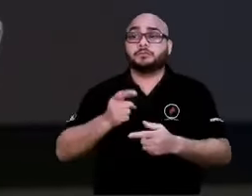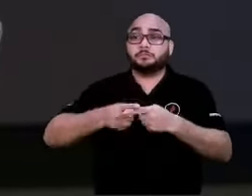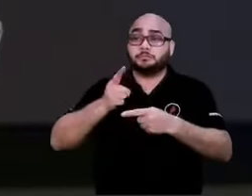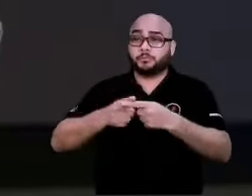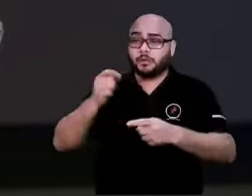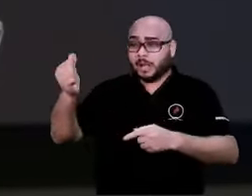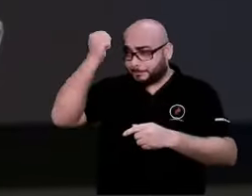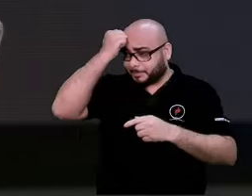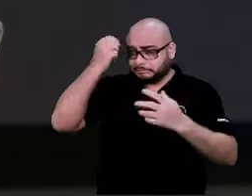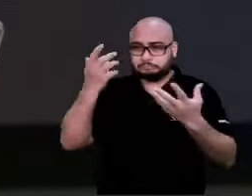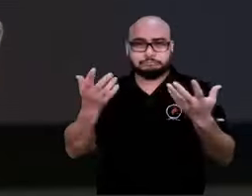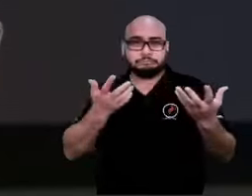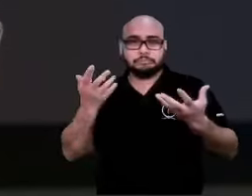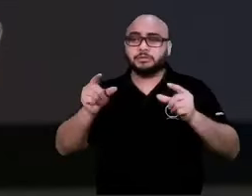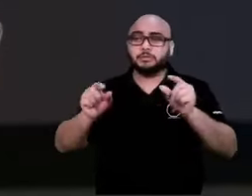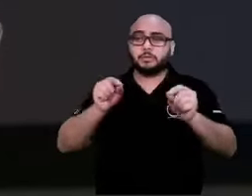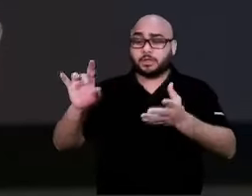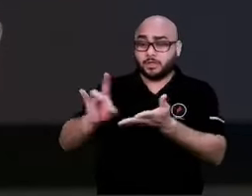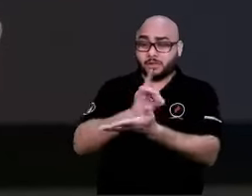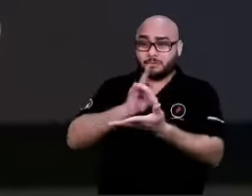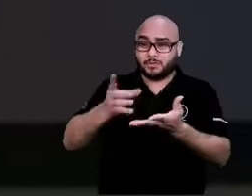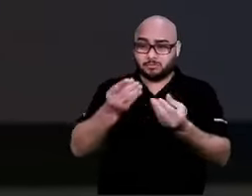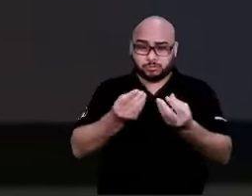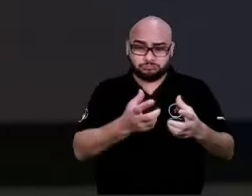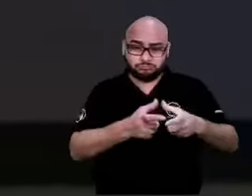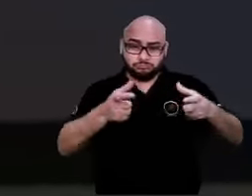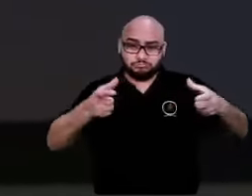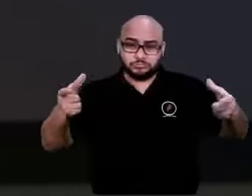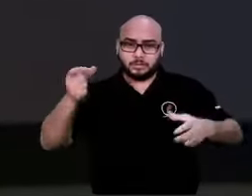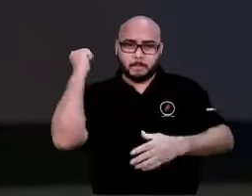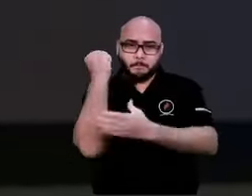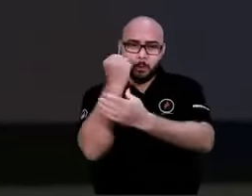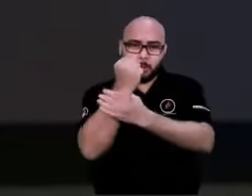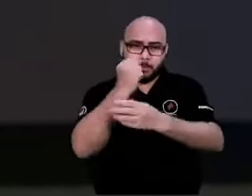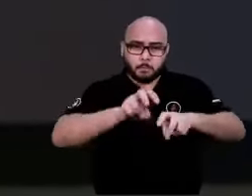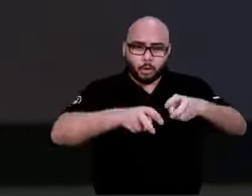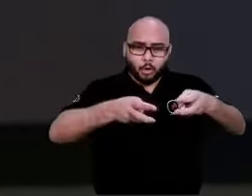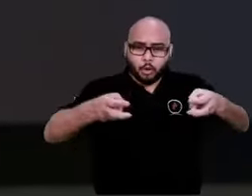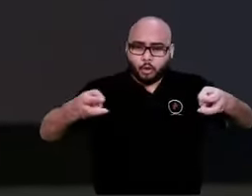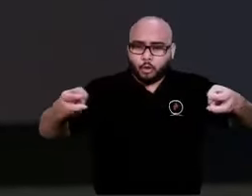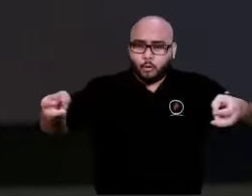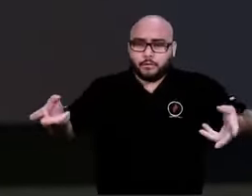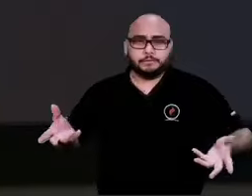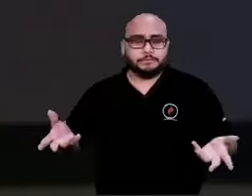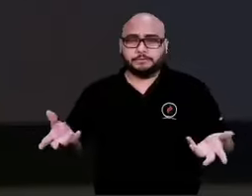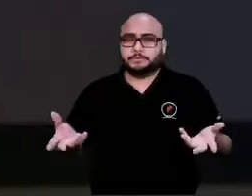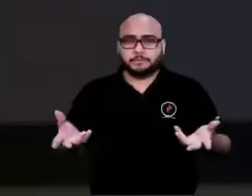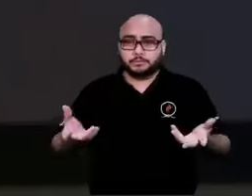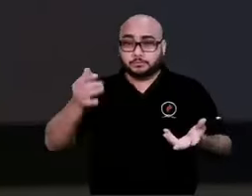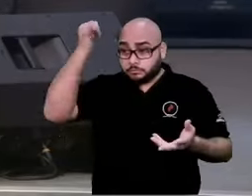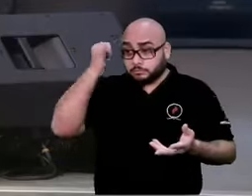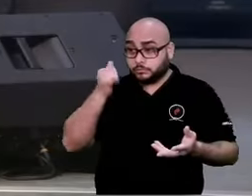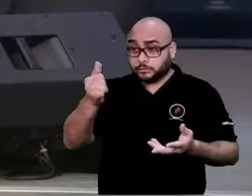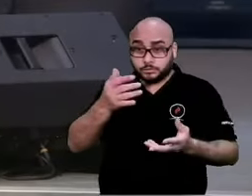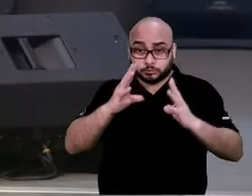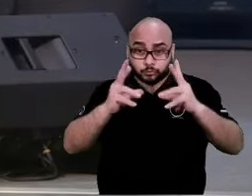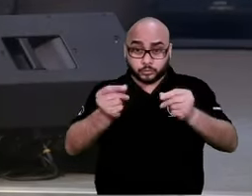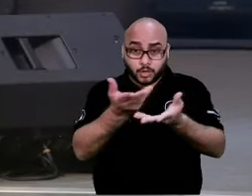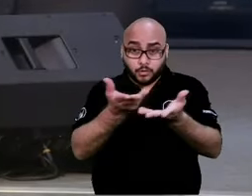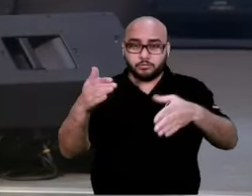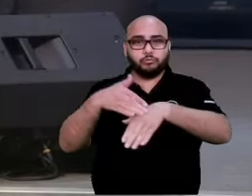porque Sisaque está disposto a destruir o que eu conquistei. Eu tenho uma palavra para você essa noite. Chamou